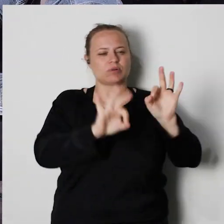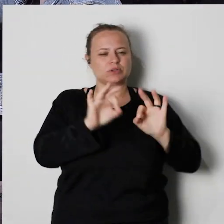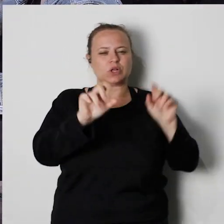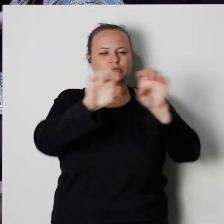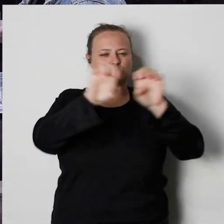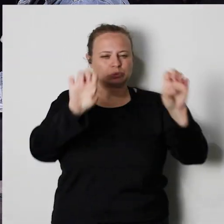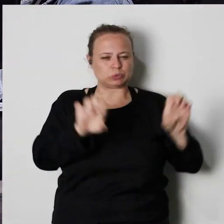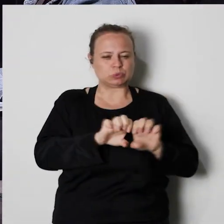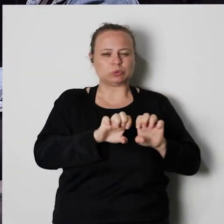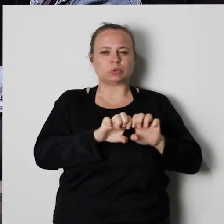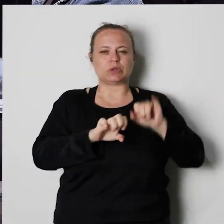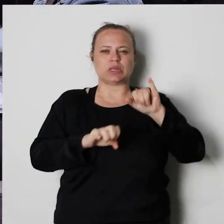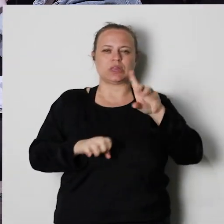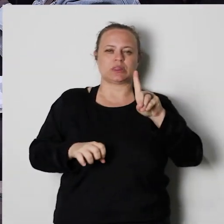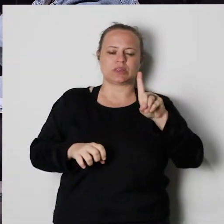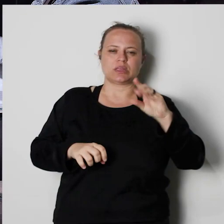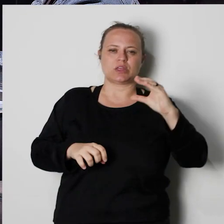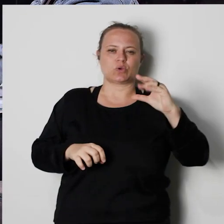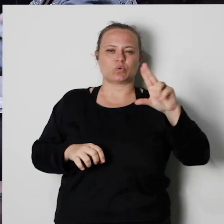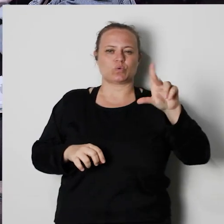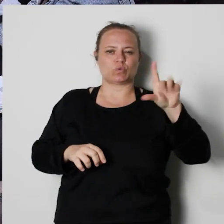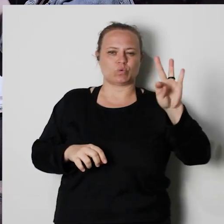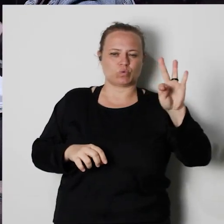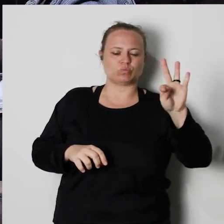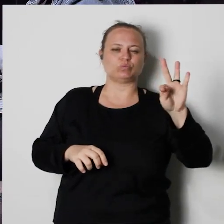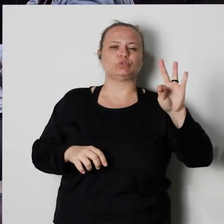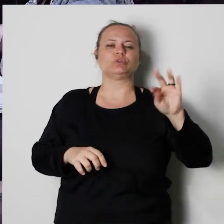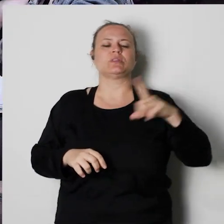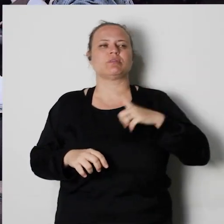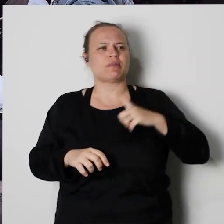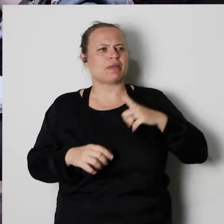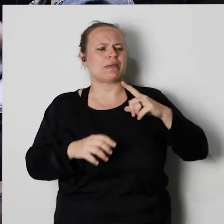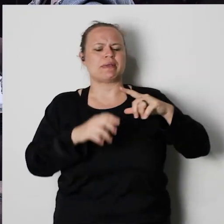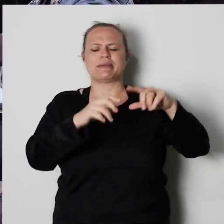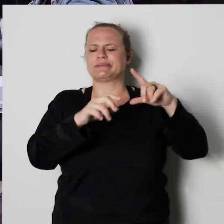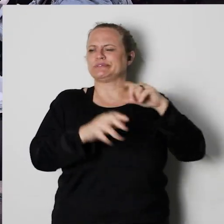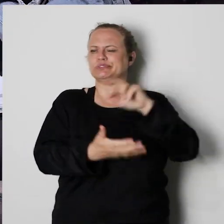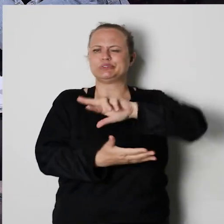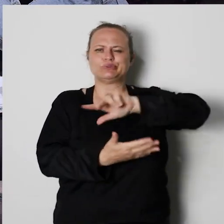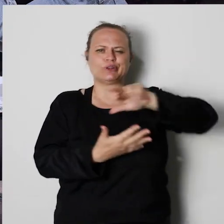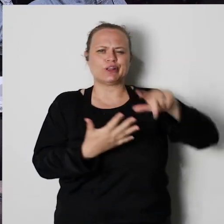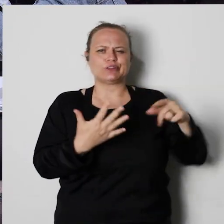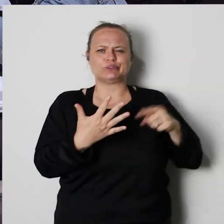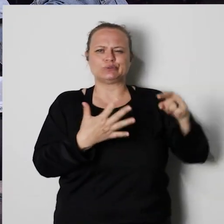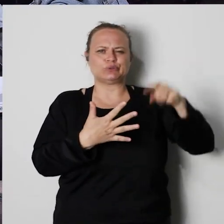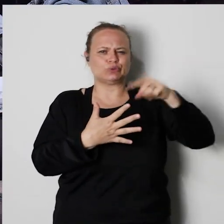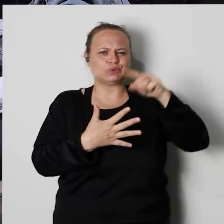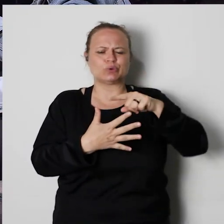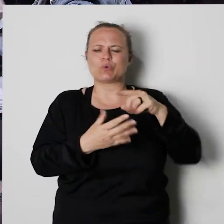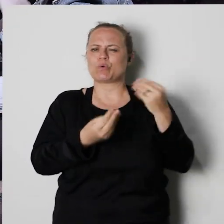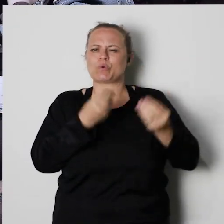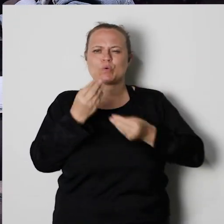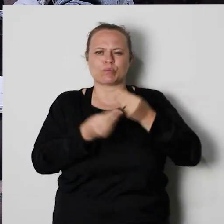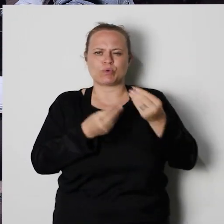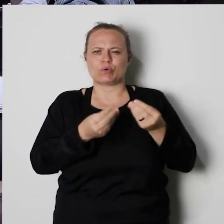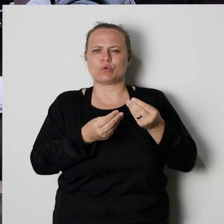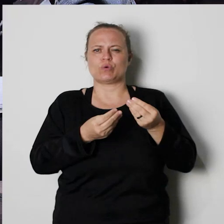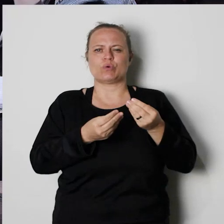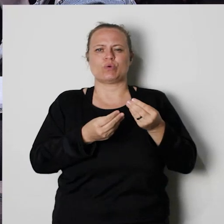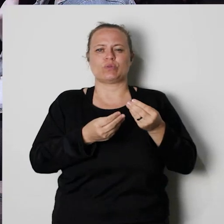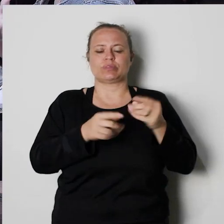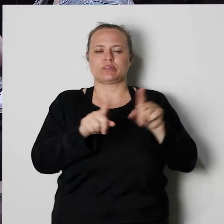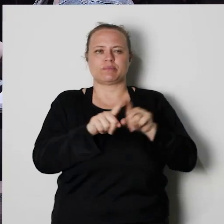fez no caderninho, como teve um mapeamento estruturado, fosse por uma plataforma Idecult, fosse pelo Mapas Culturais, fosse